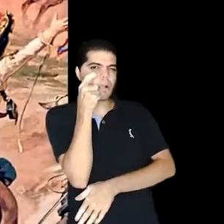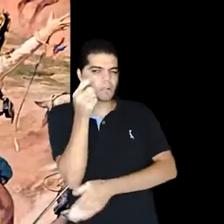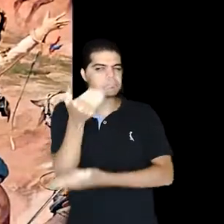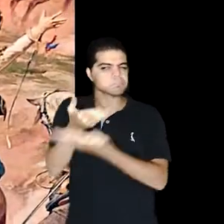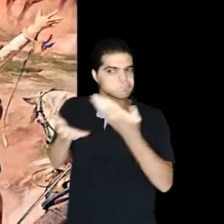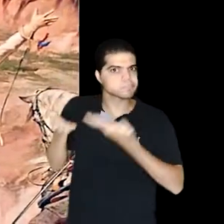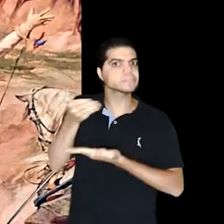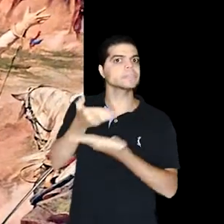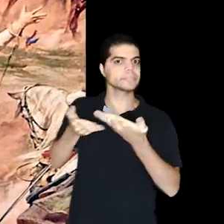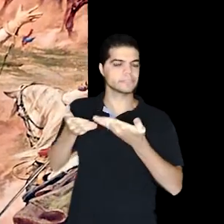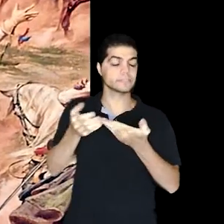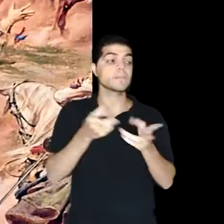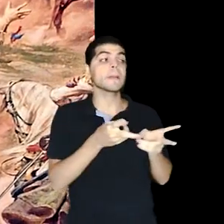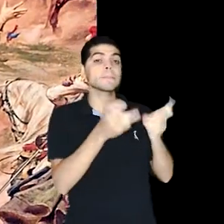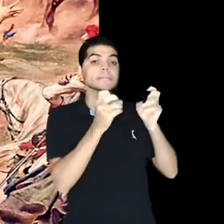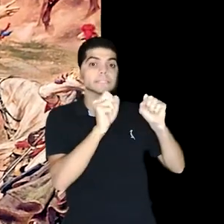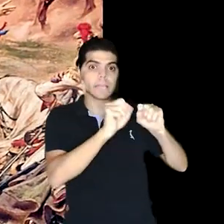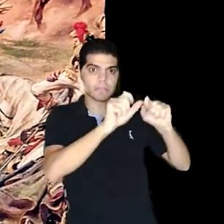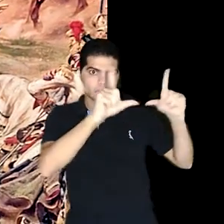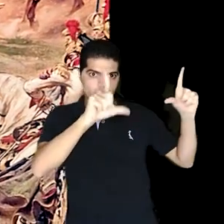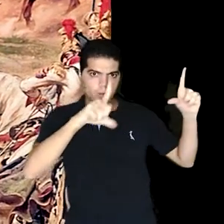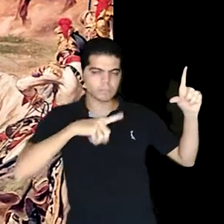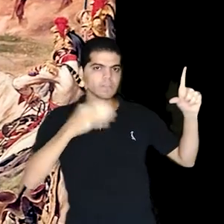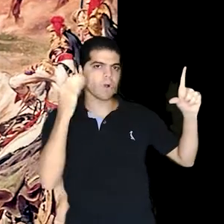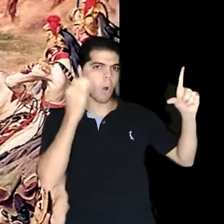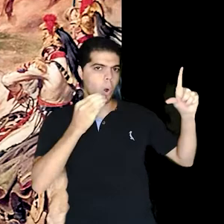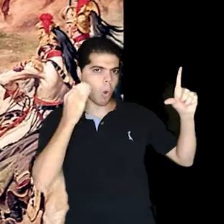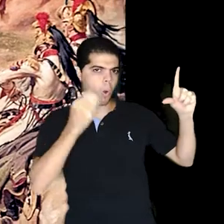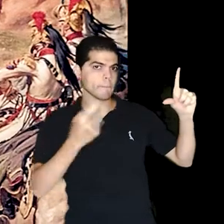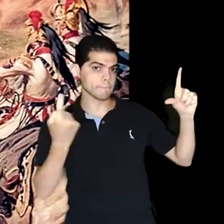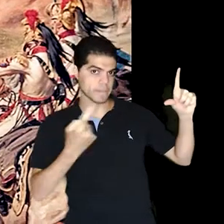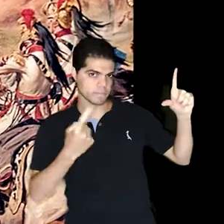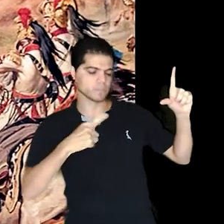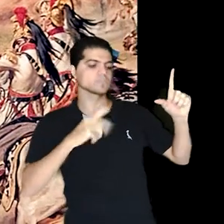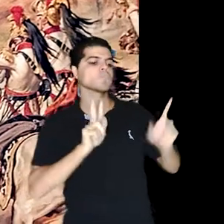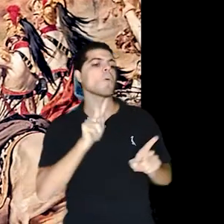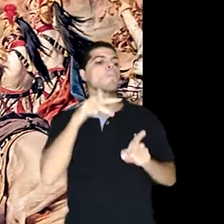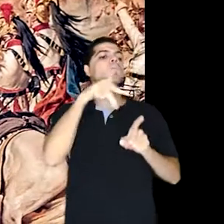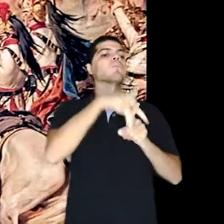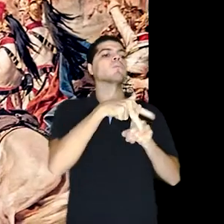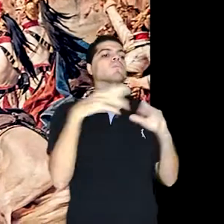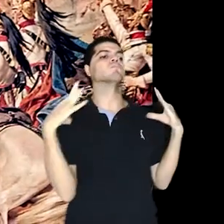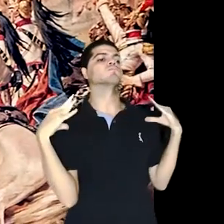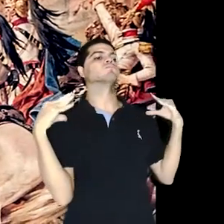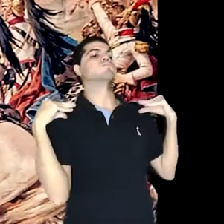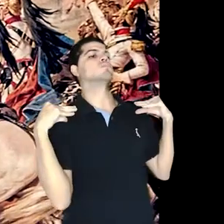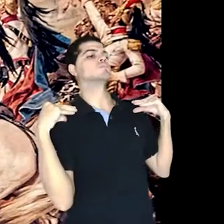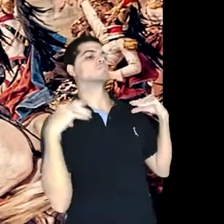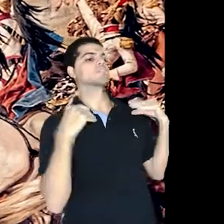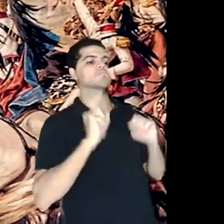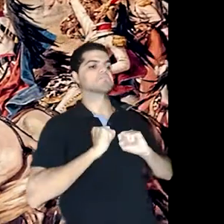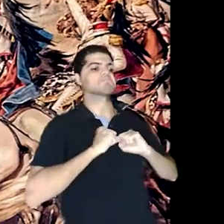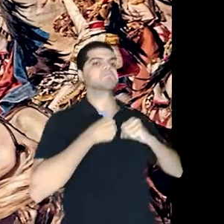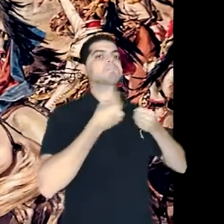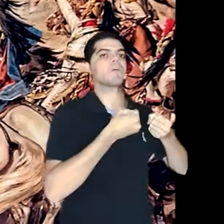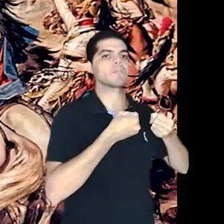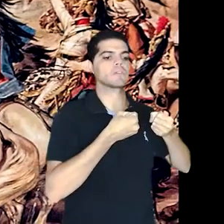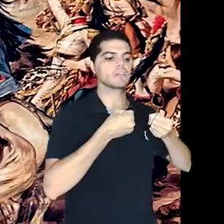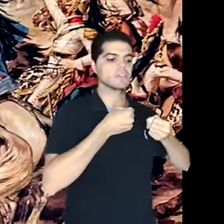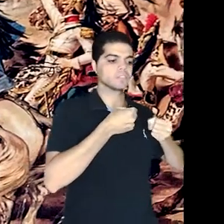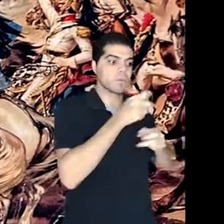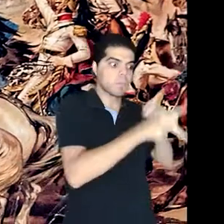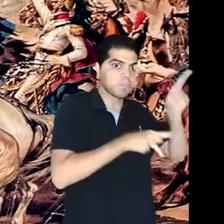envolvidos. Percebam que essa pintura se foca no Dom Pedro I, na sua postura heróica, assim como na volta dele está parte do